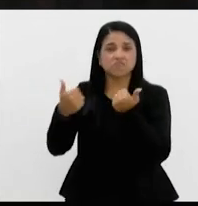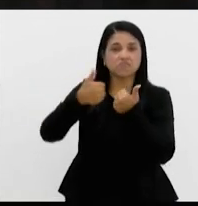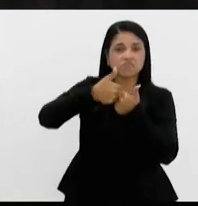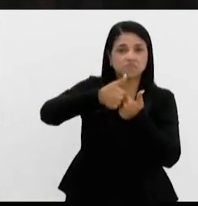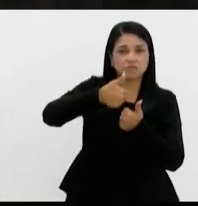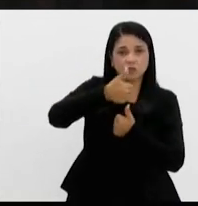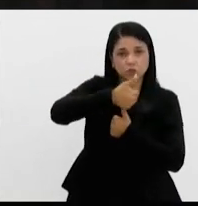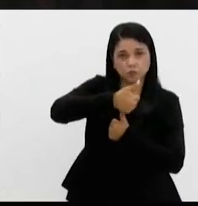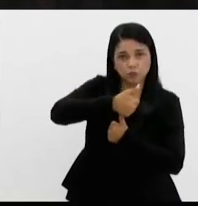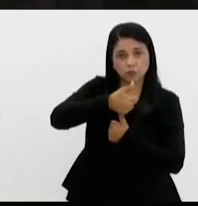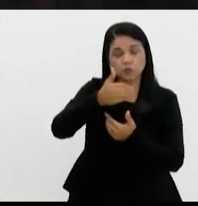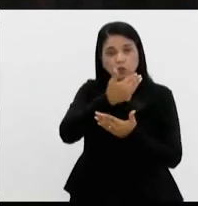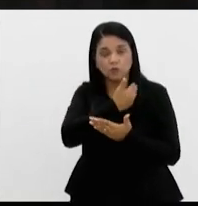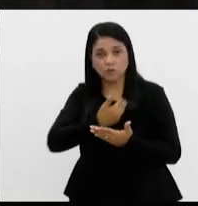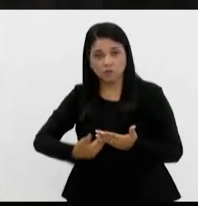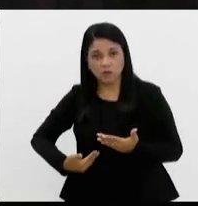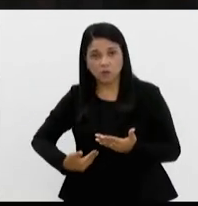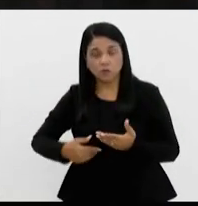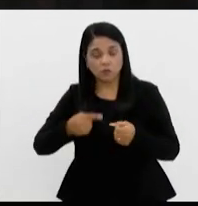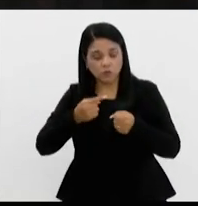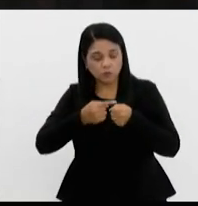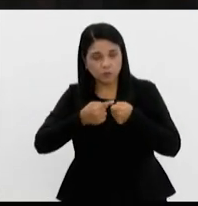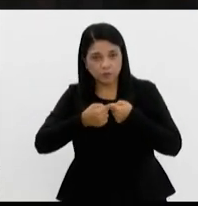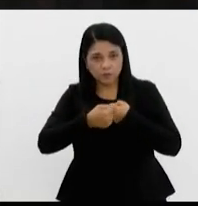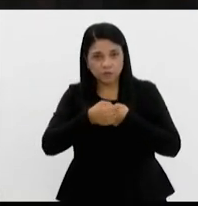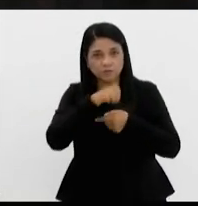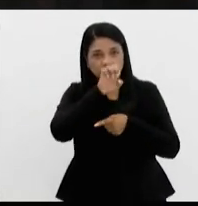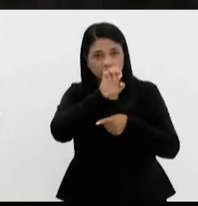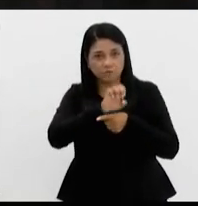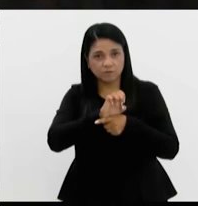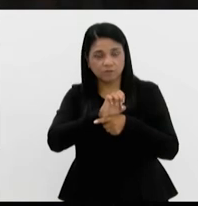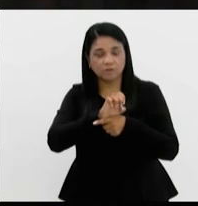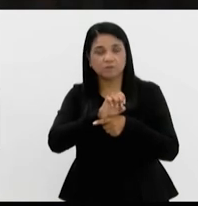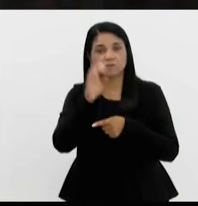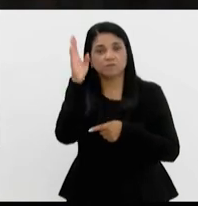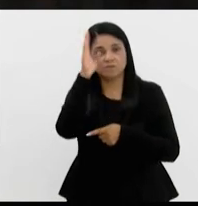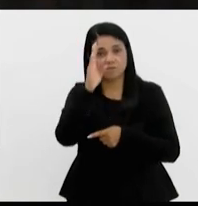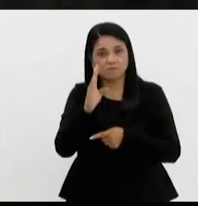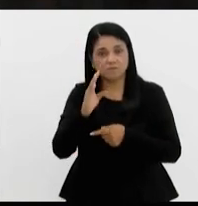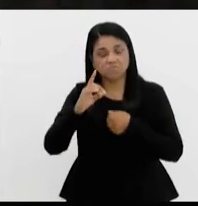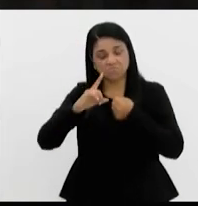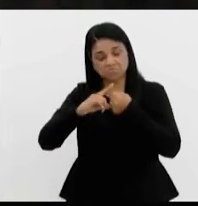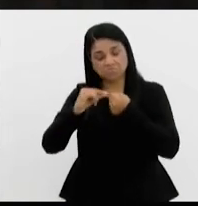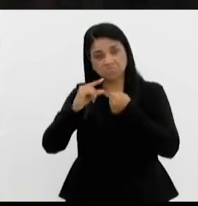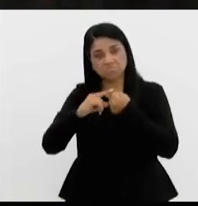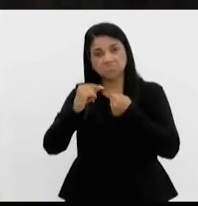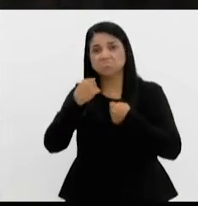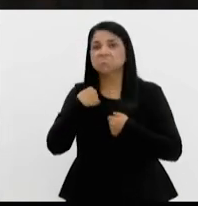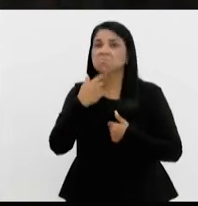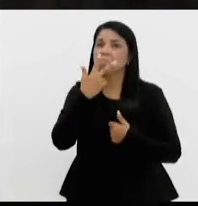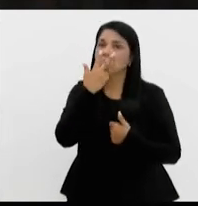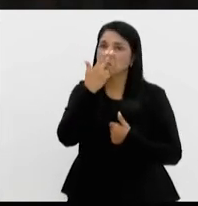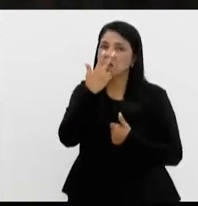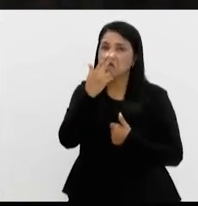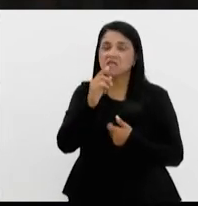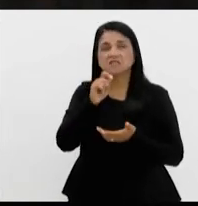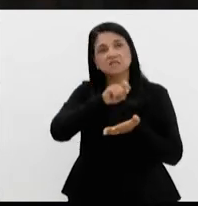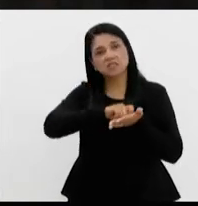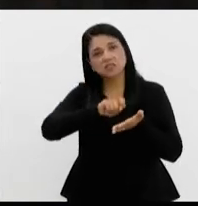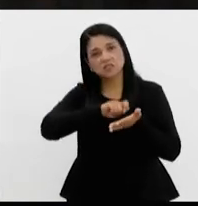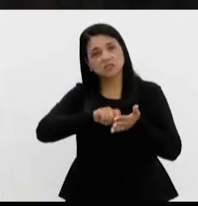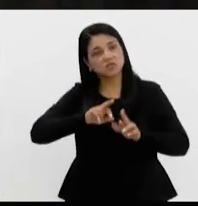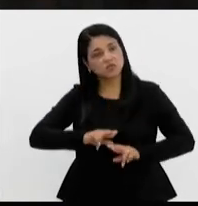brasileiros são tratados como o artigo 1º tivesse escrito assim: nós